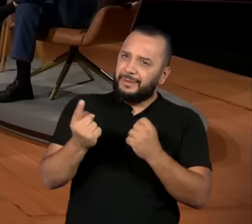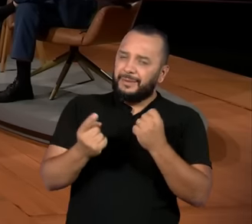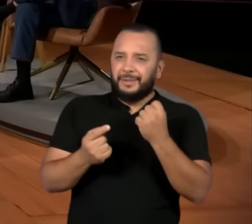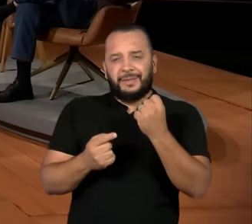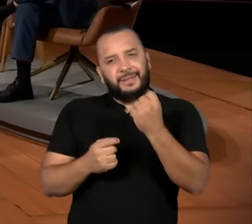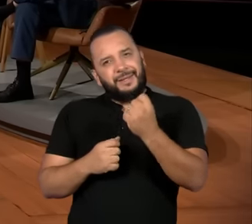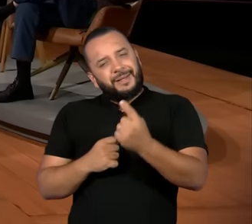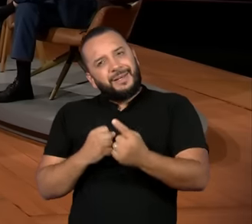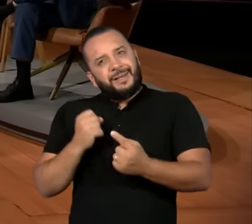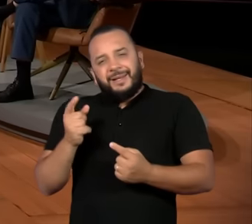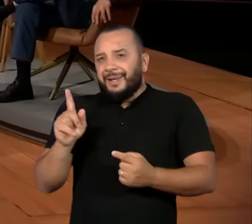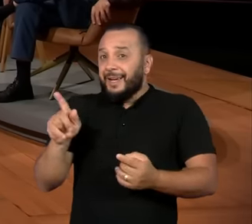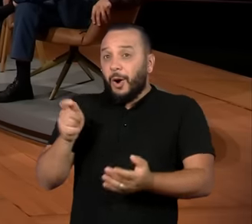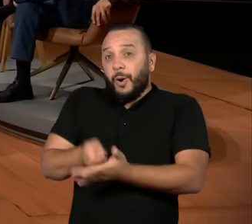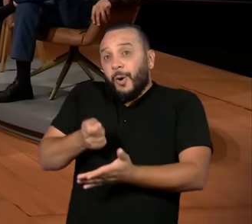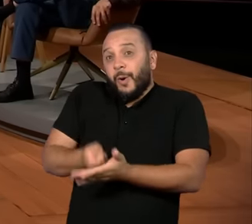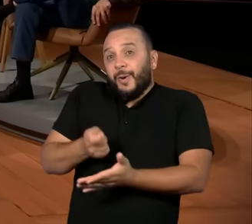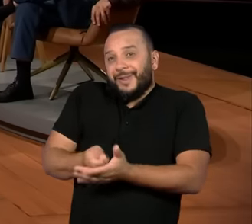meio à força.